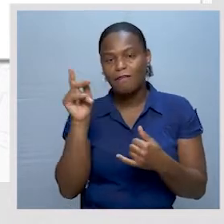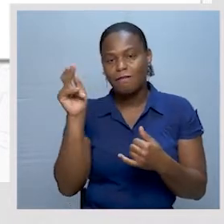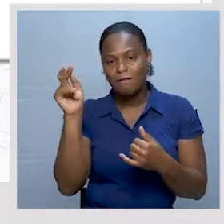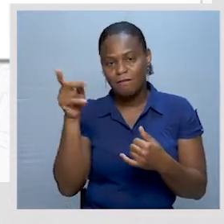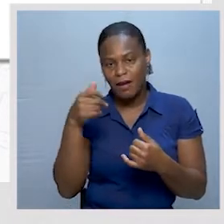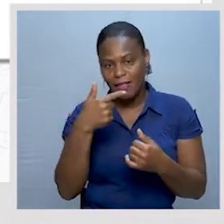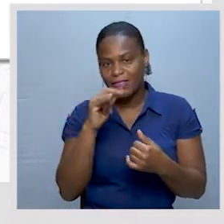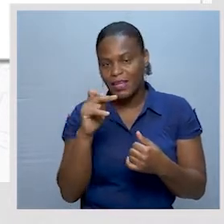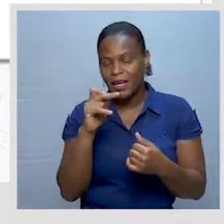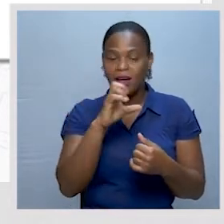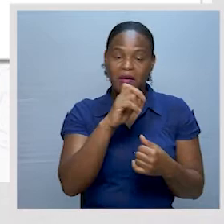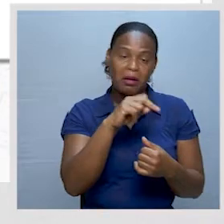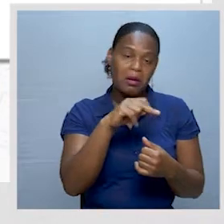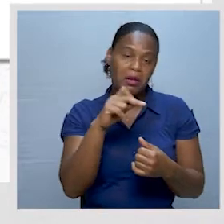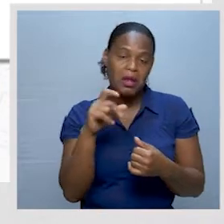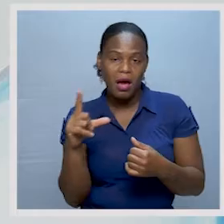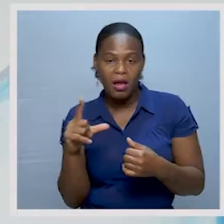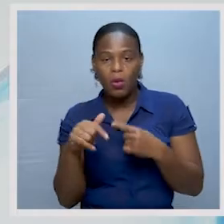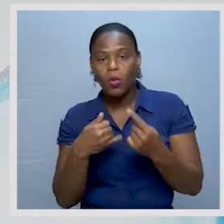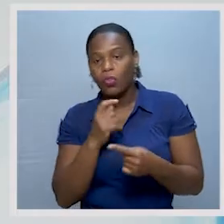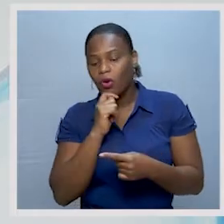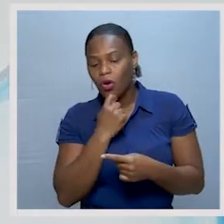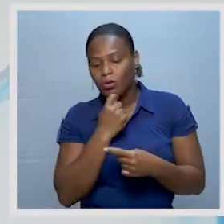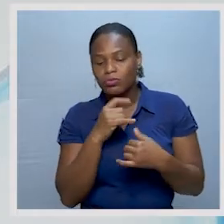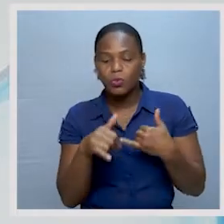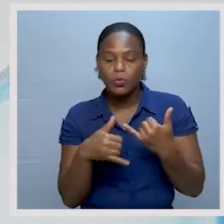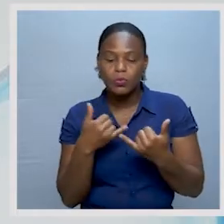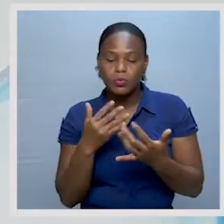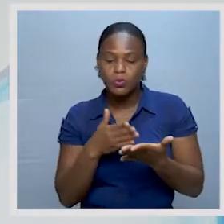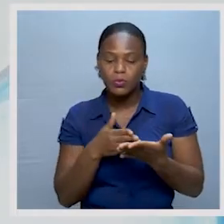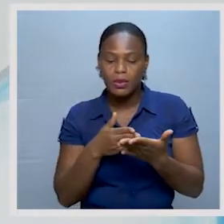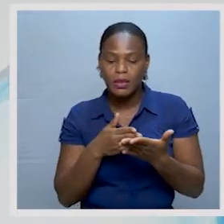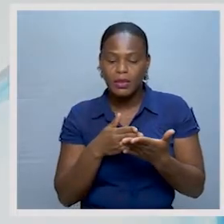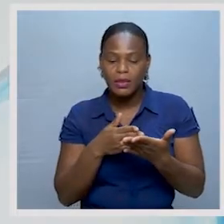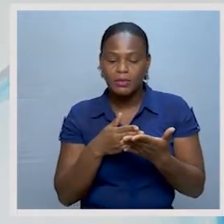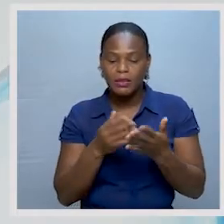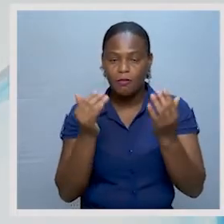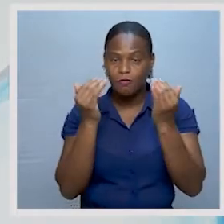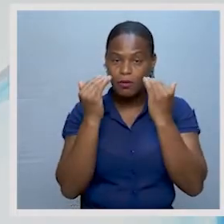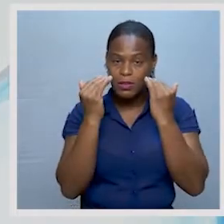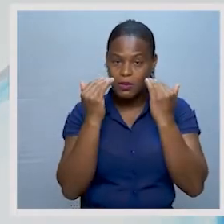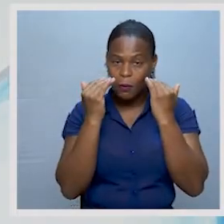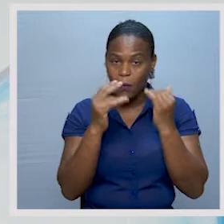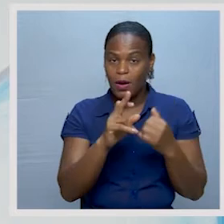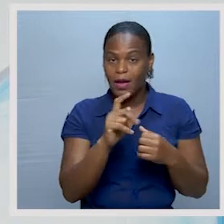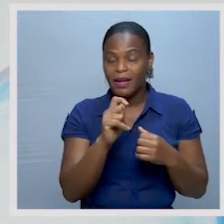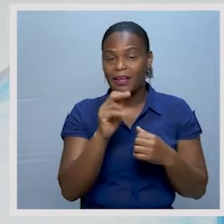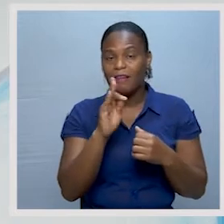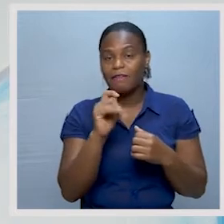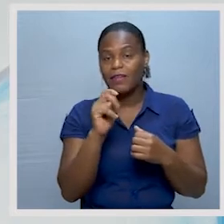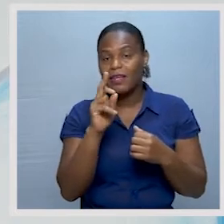canal, a função metalinguística no código. Temos a função referencial ou informativa, que situa-se dentro